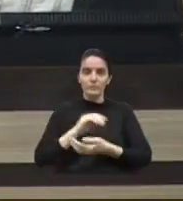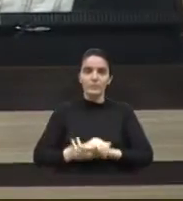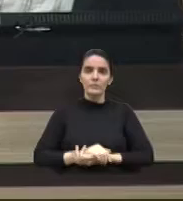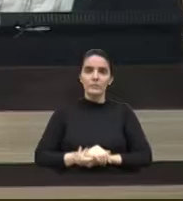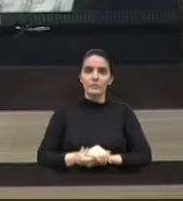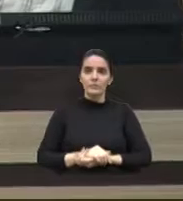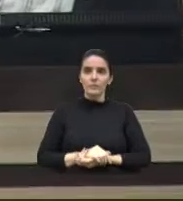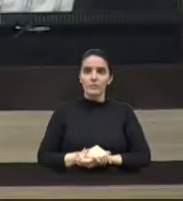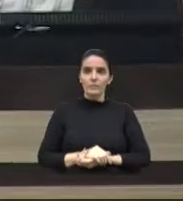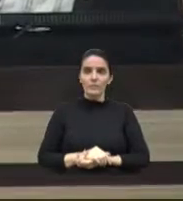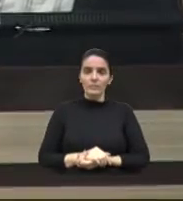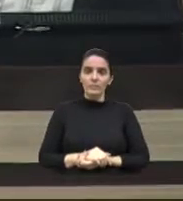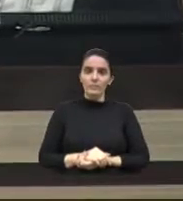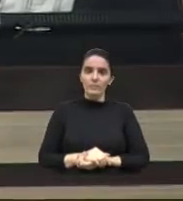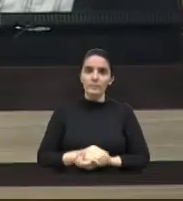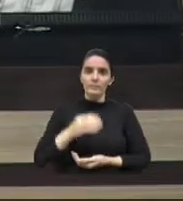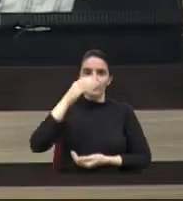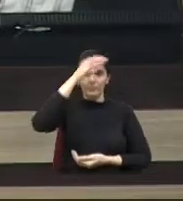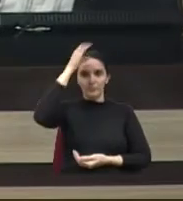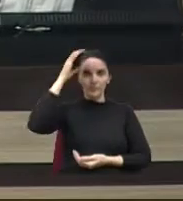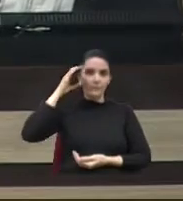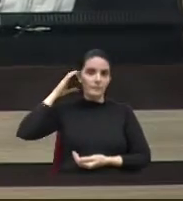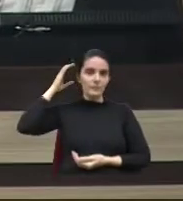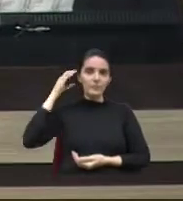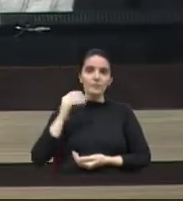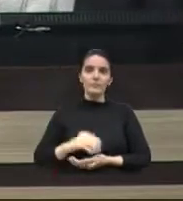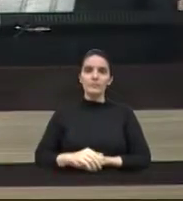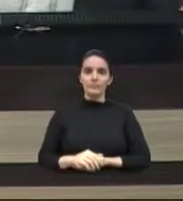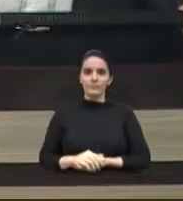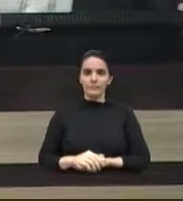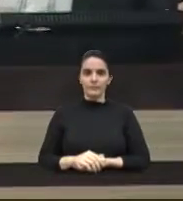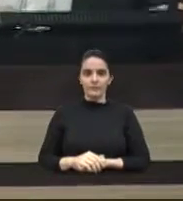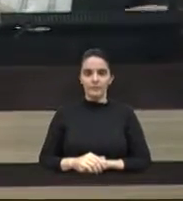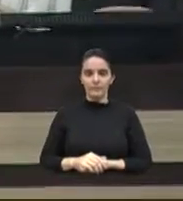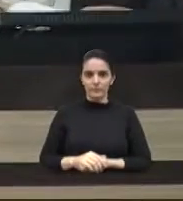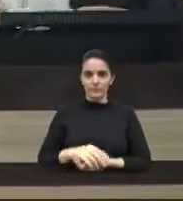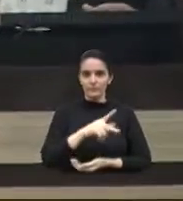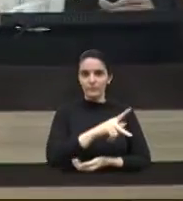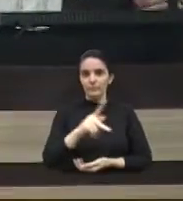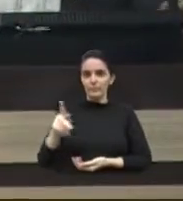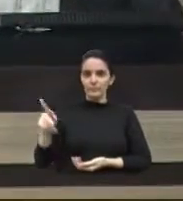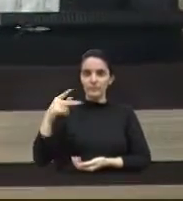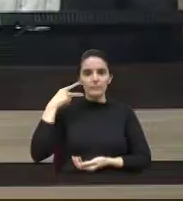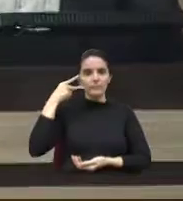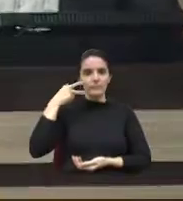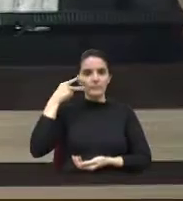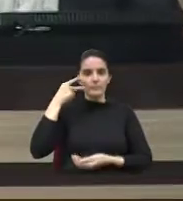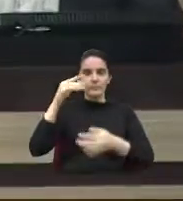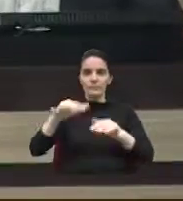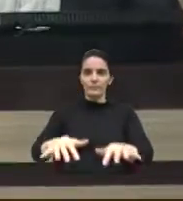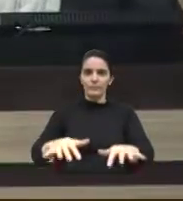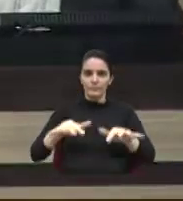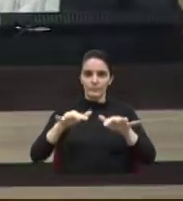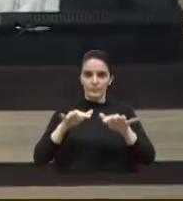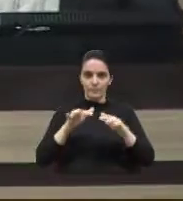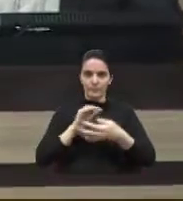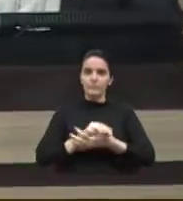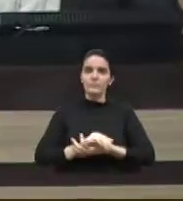discutir, presidente. A palavra a vereadora Carolina Pontes. Excelentíssimo presidente, nobres pares, público que nos